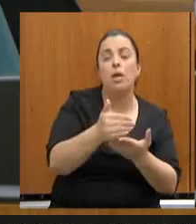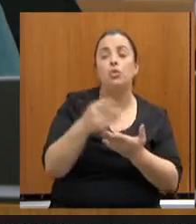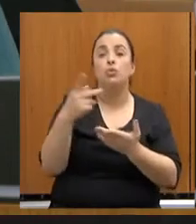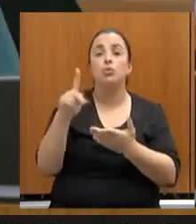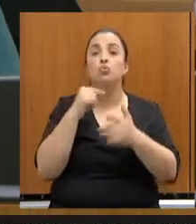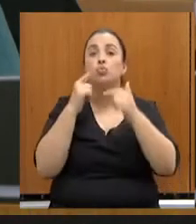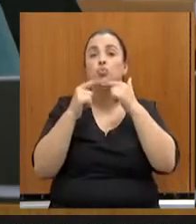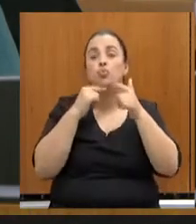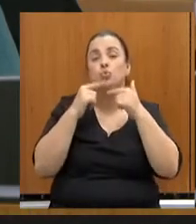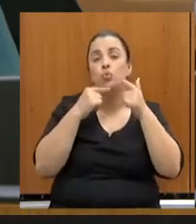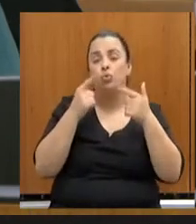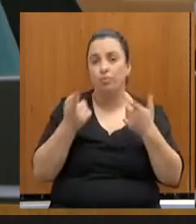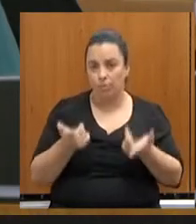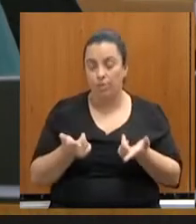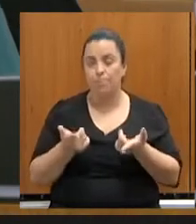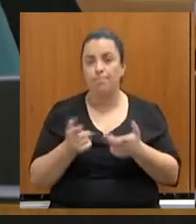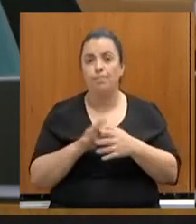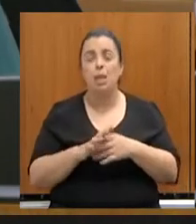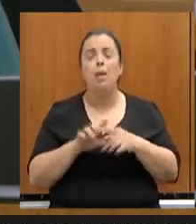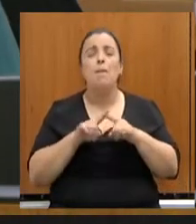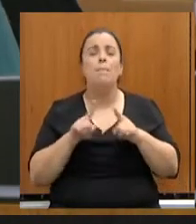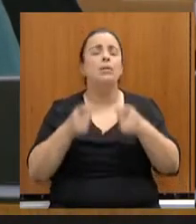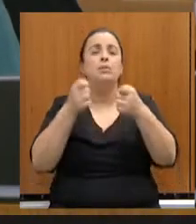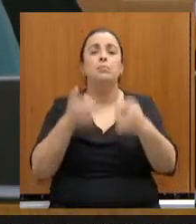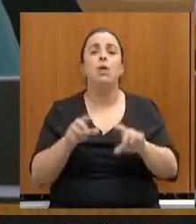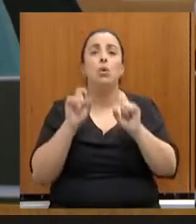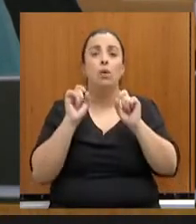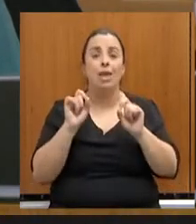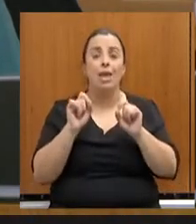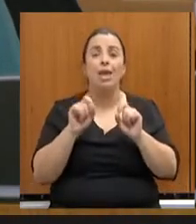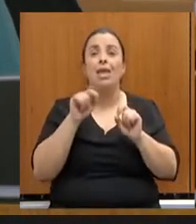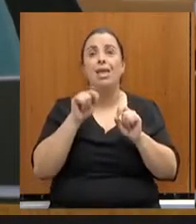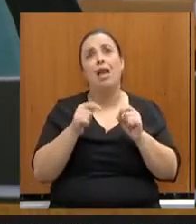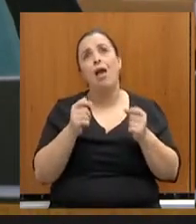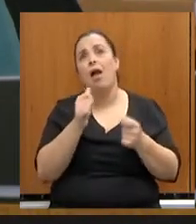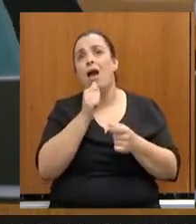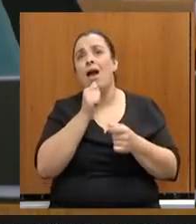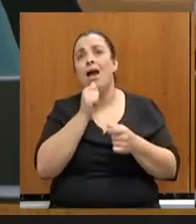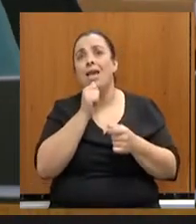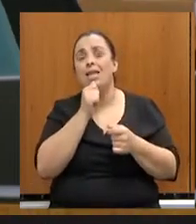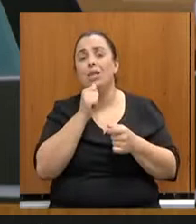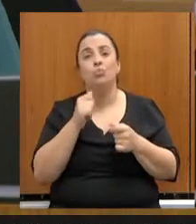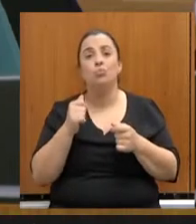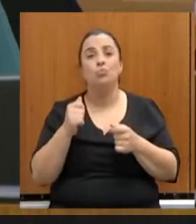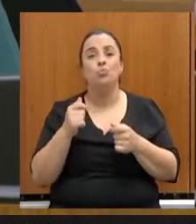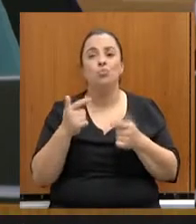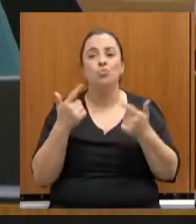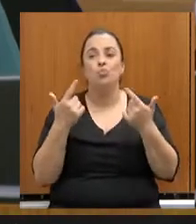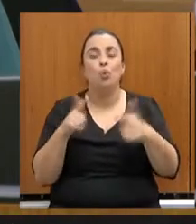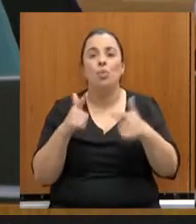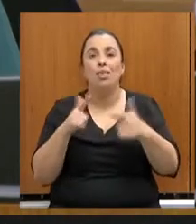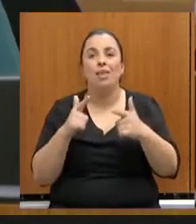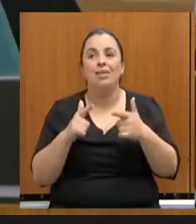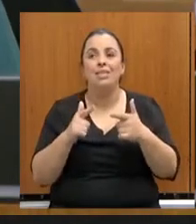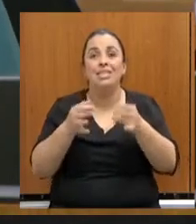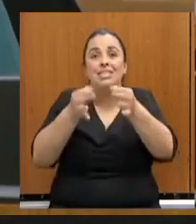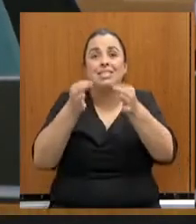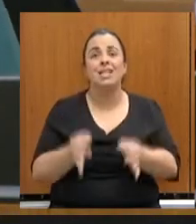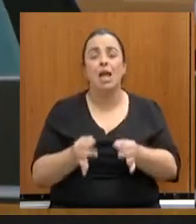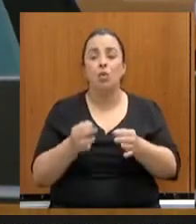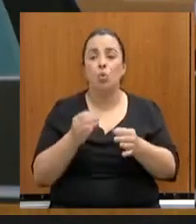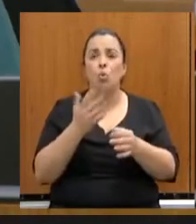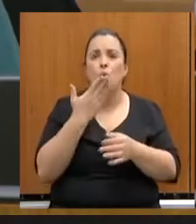que ainda nem a definição de qual é o Tratado está posta após a definição